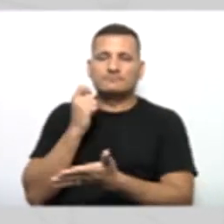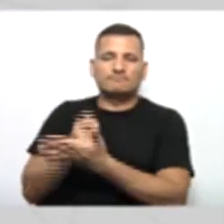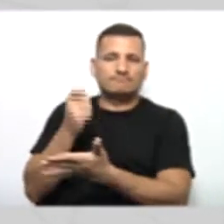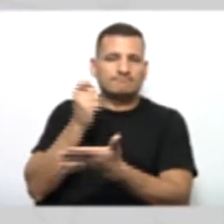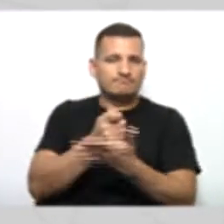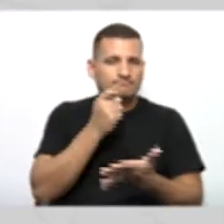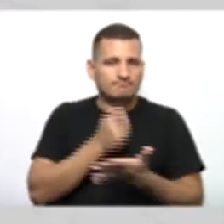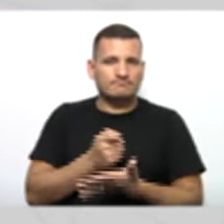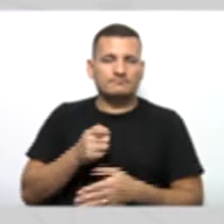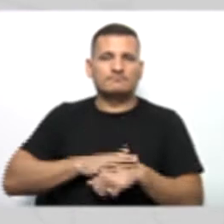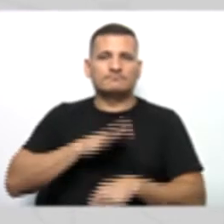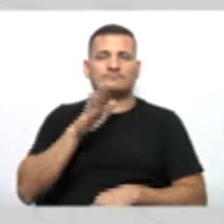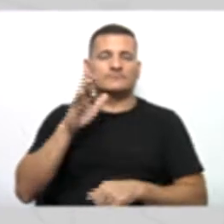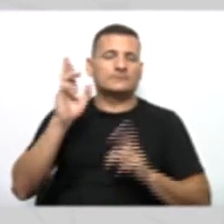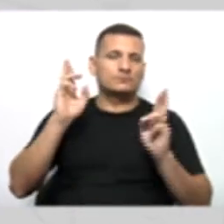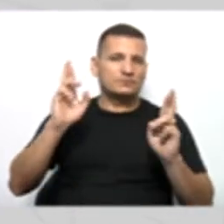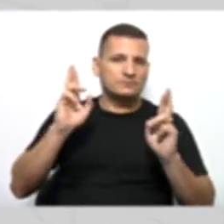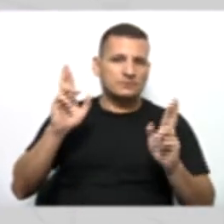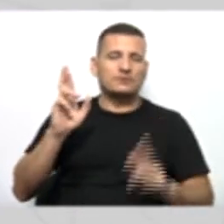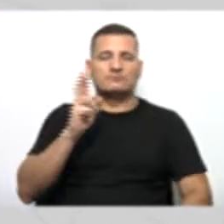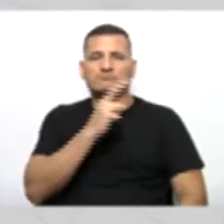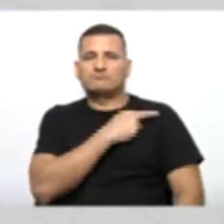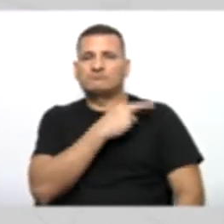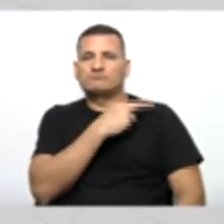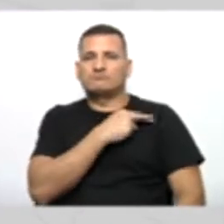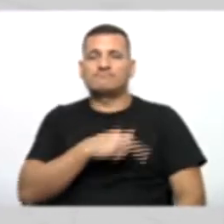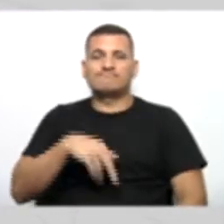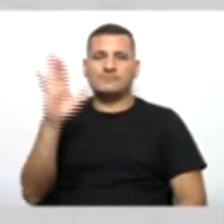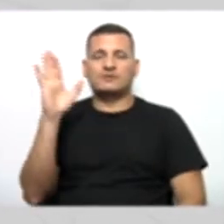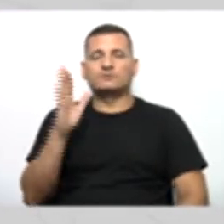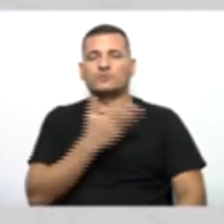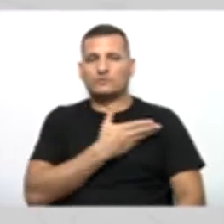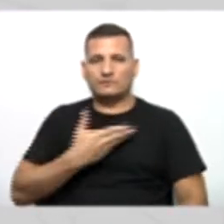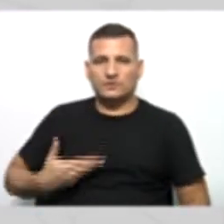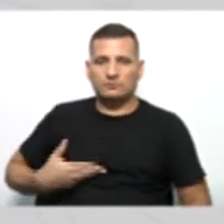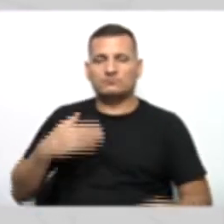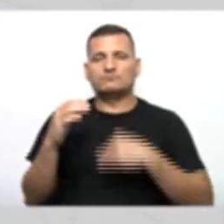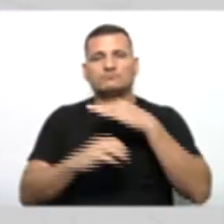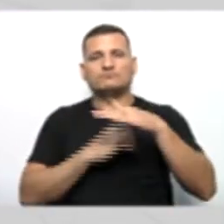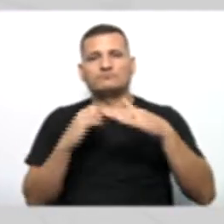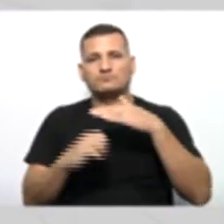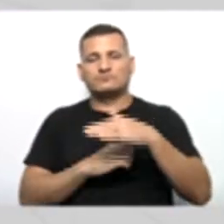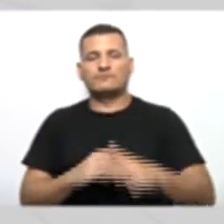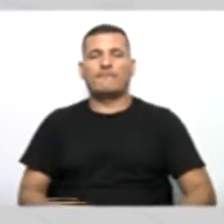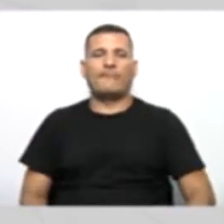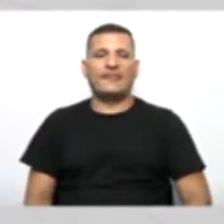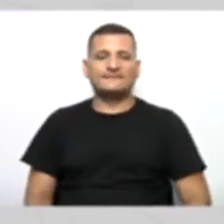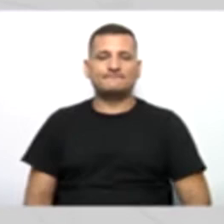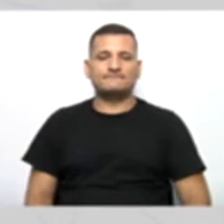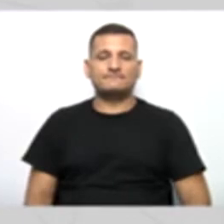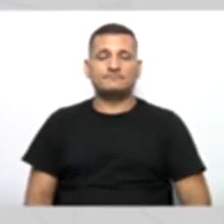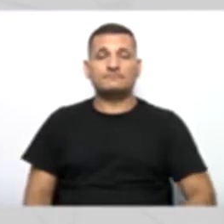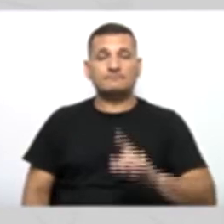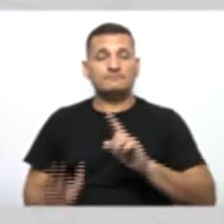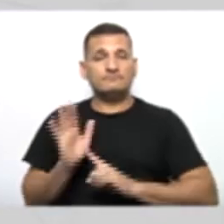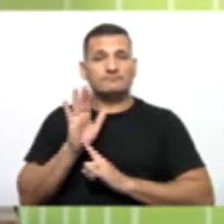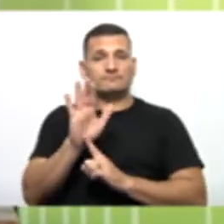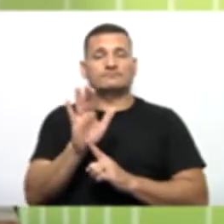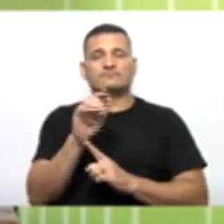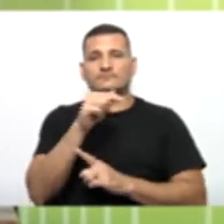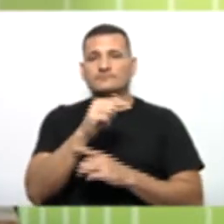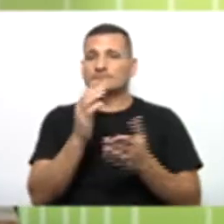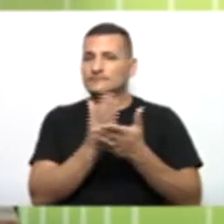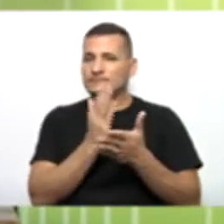do governo e das empresas. Bom, mostrando, quando esse livro mostrou